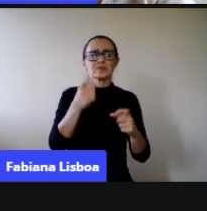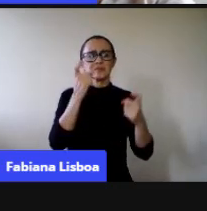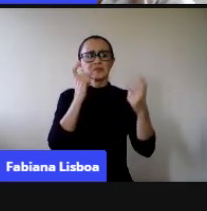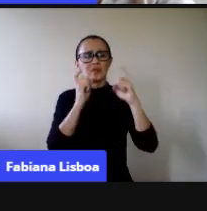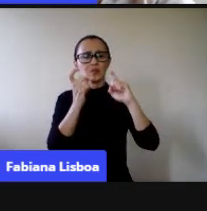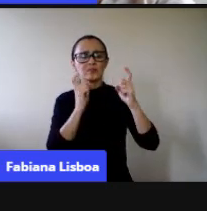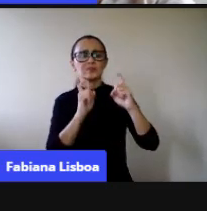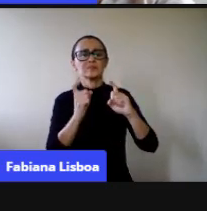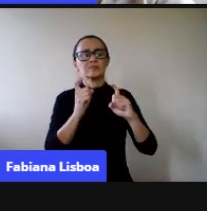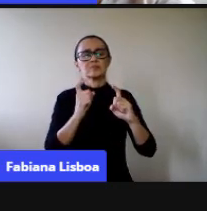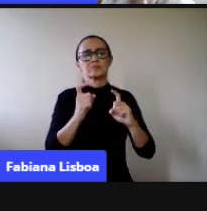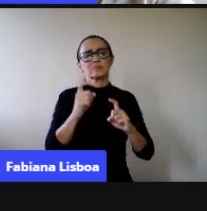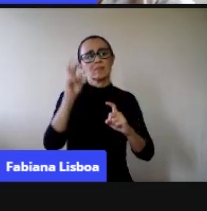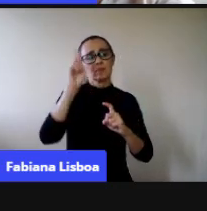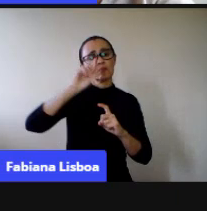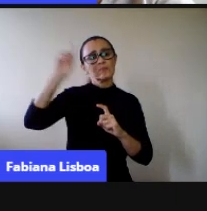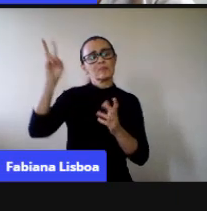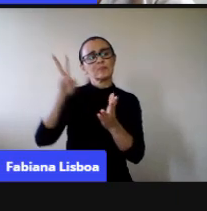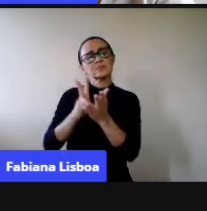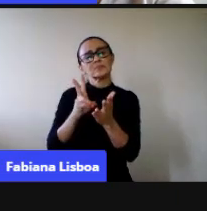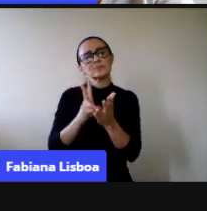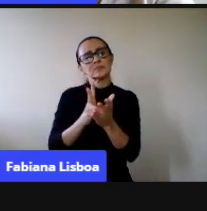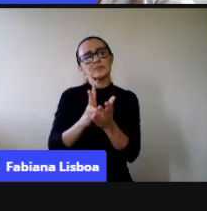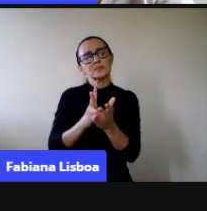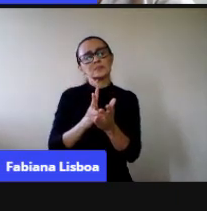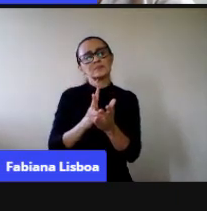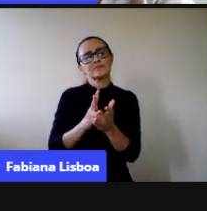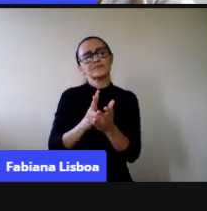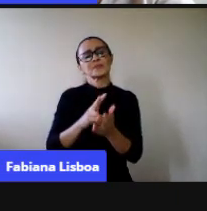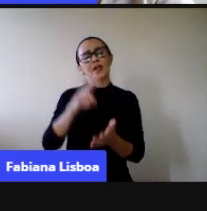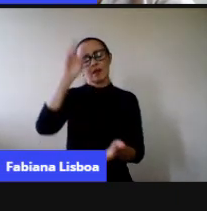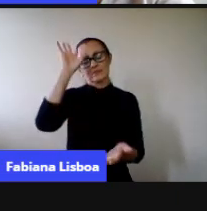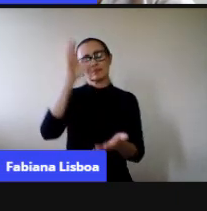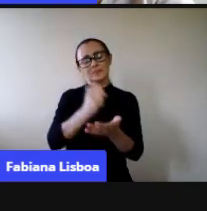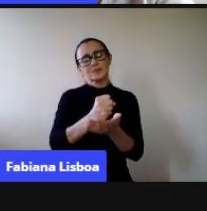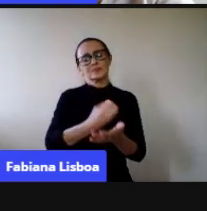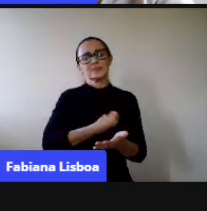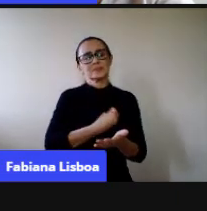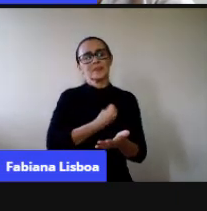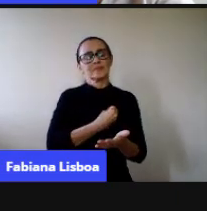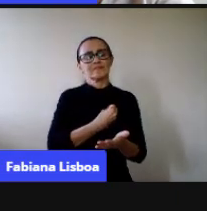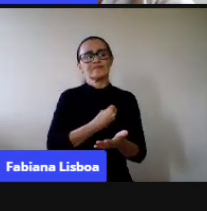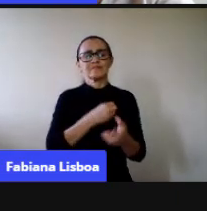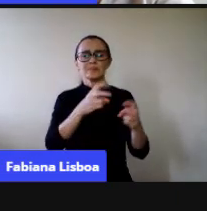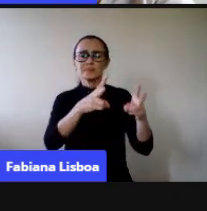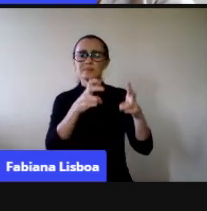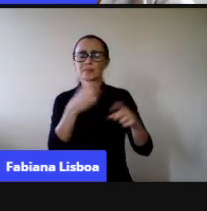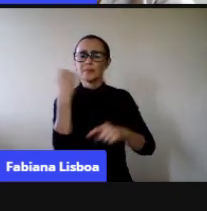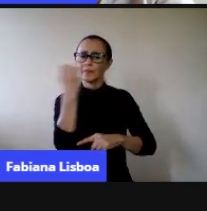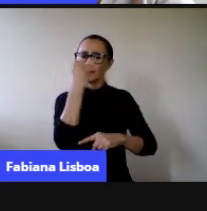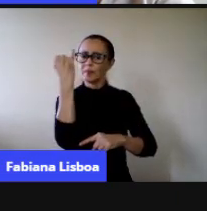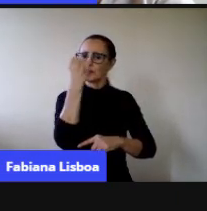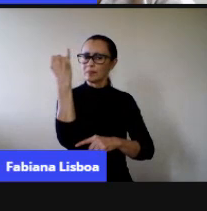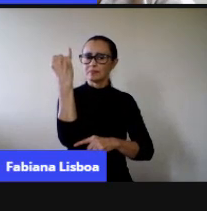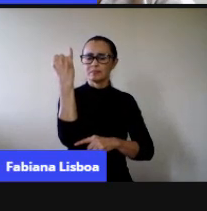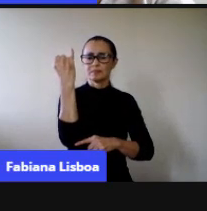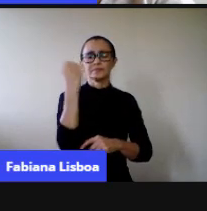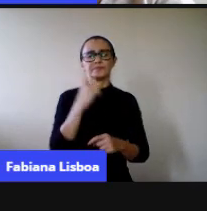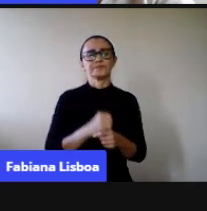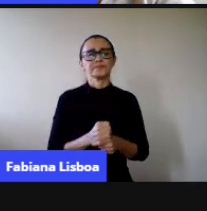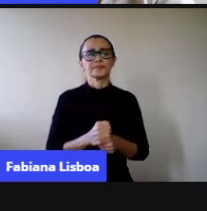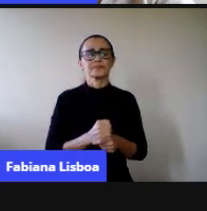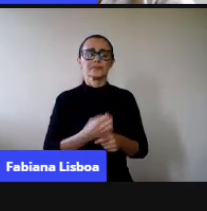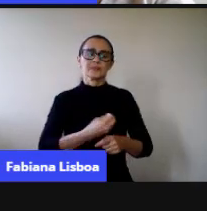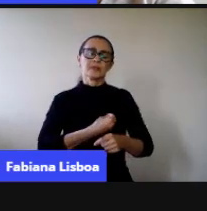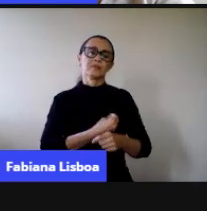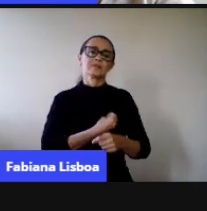diversos líderes indígenas resolveram participar, após entenderem a importância daquele momento histórico, né? Então, e essa participação